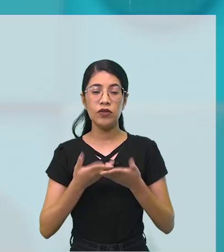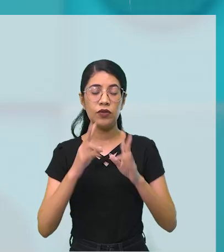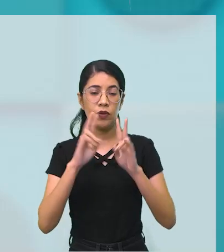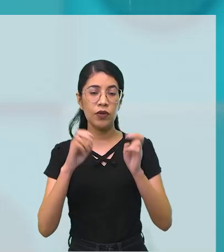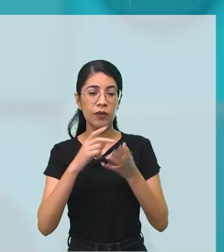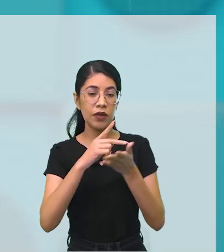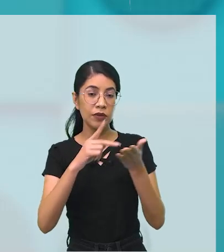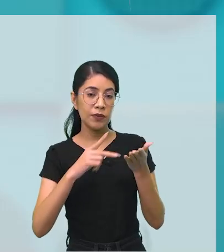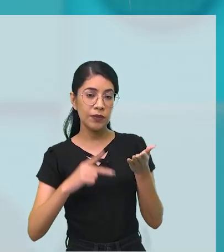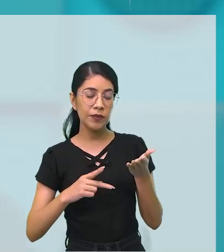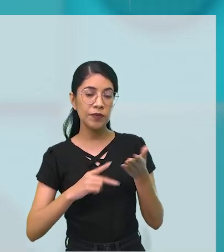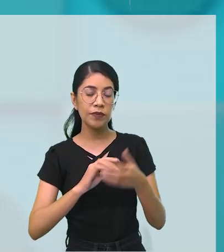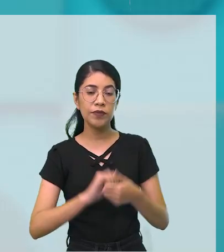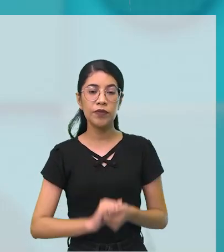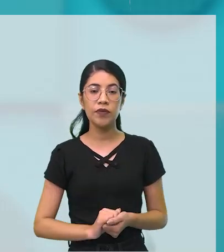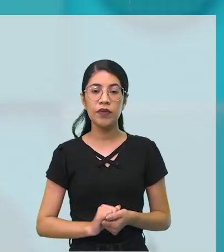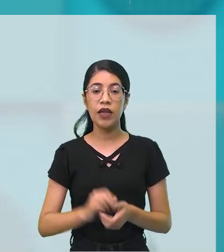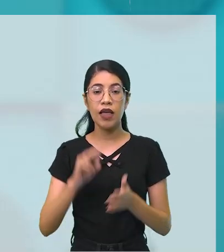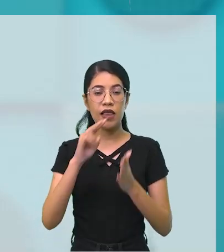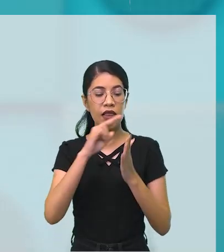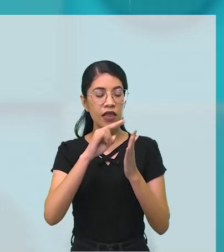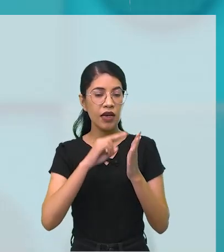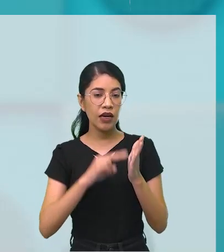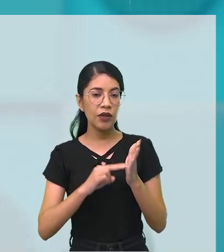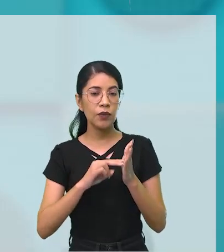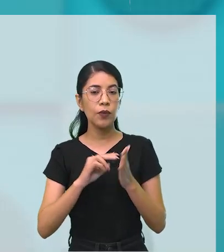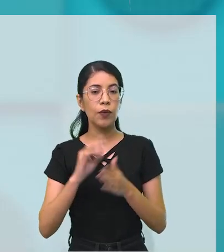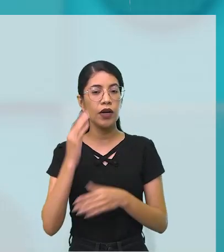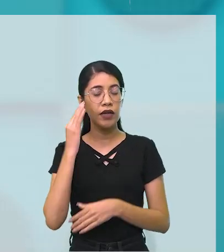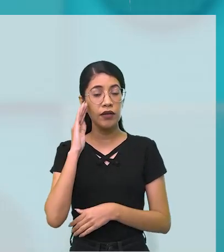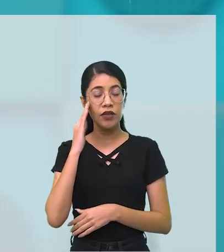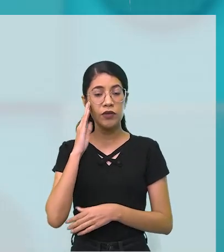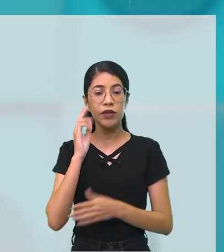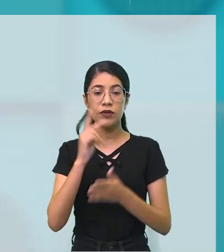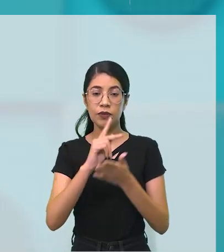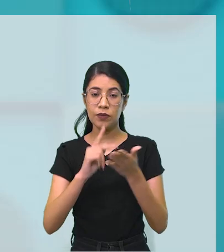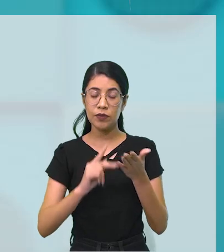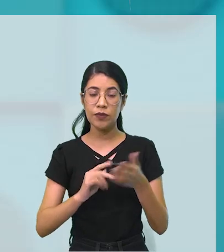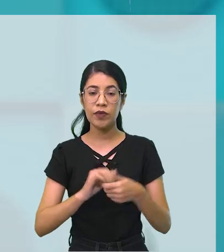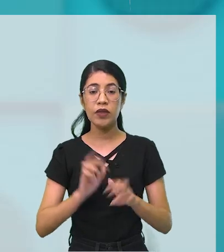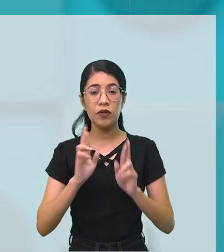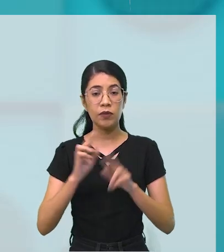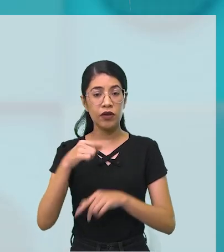sobre poemas, né? Leitura e interpretação de poemas.